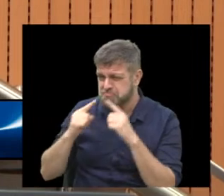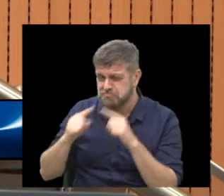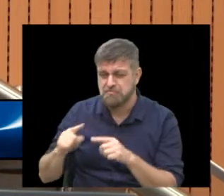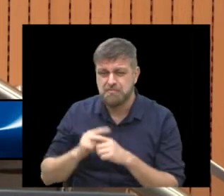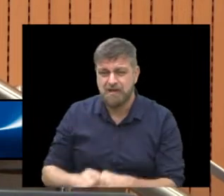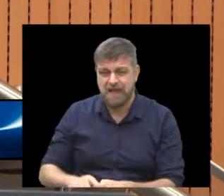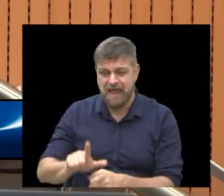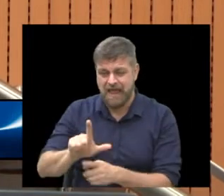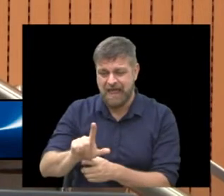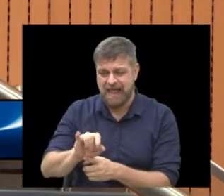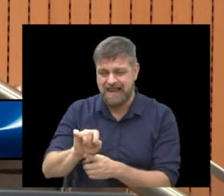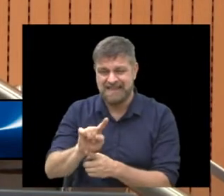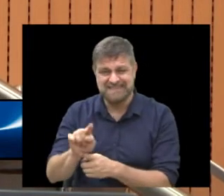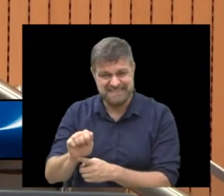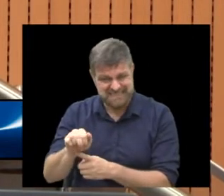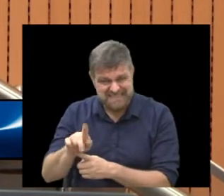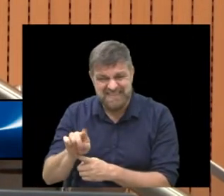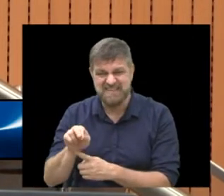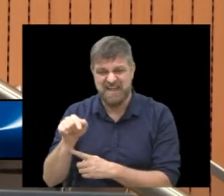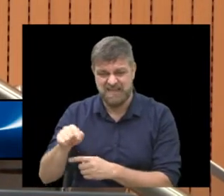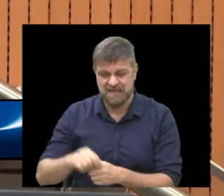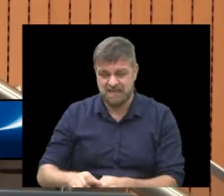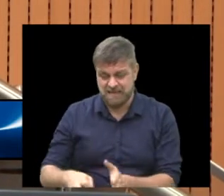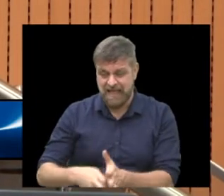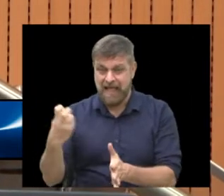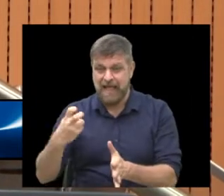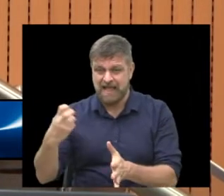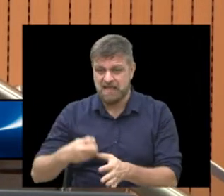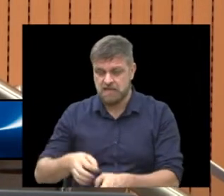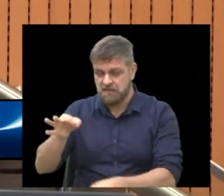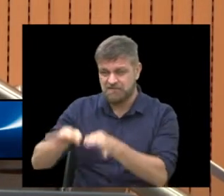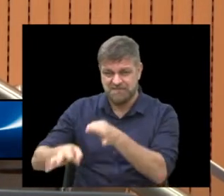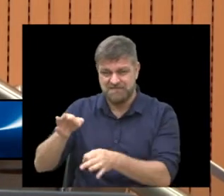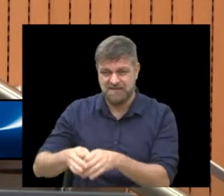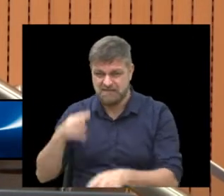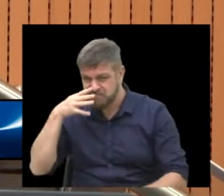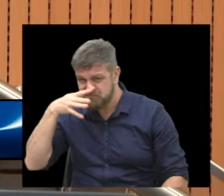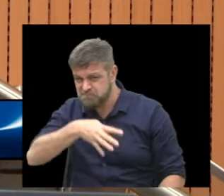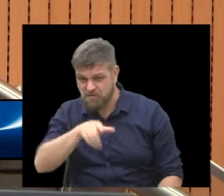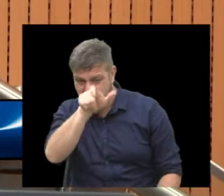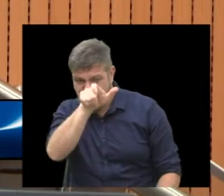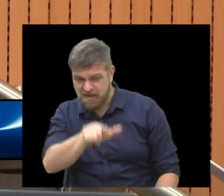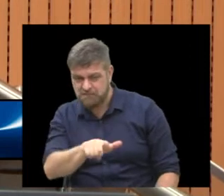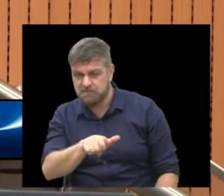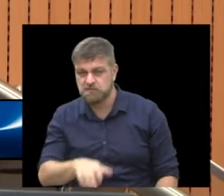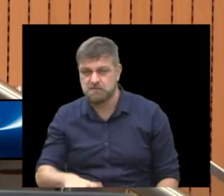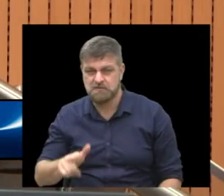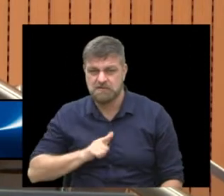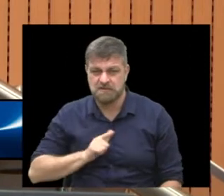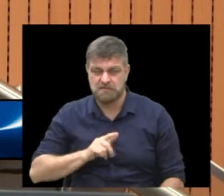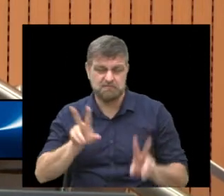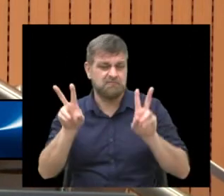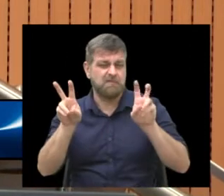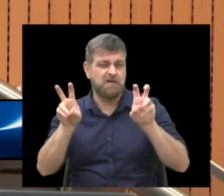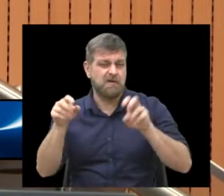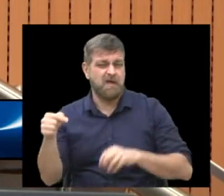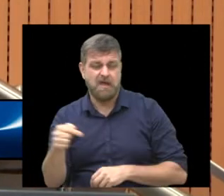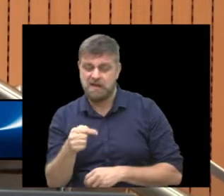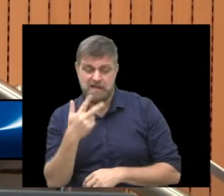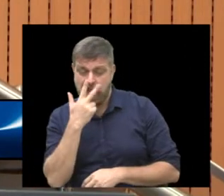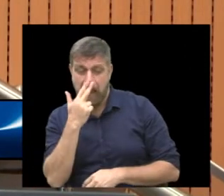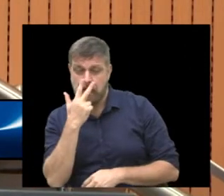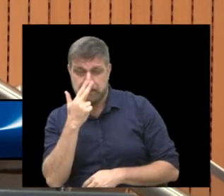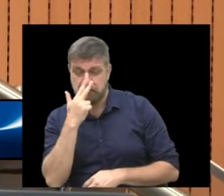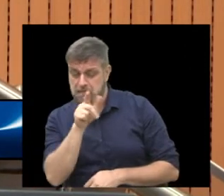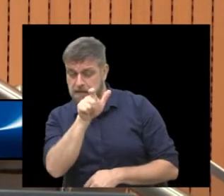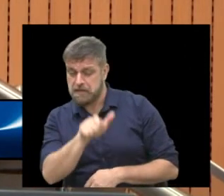5ª Vara Criminal de Campinas, em sentença que o acusado de latrocínio não, entre aspas, não possui estereótipo